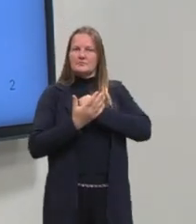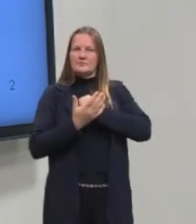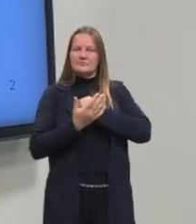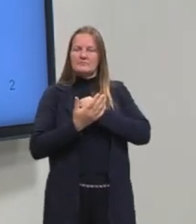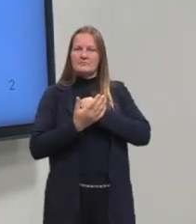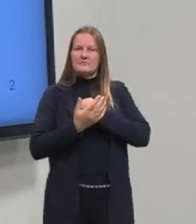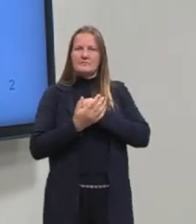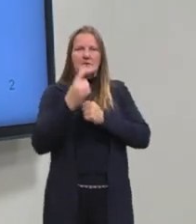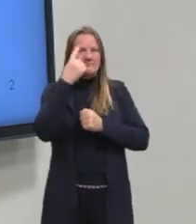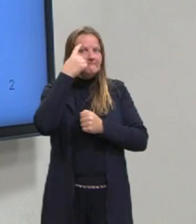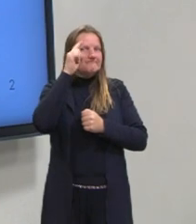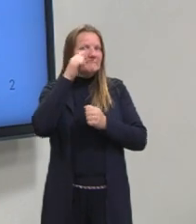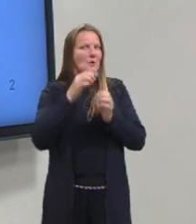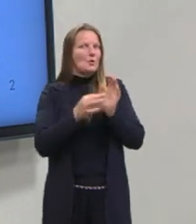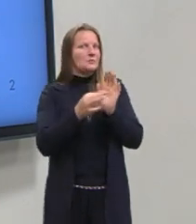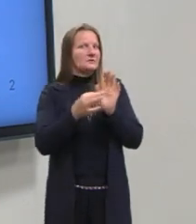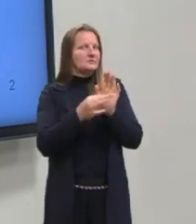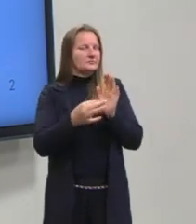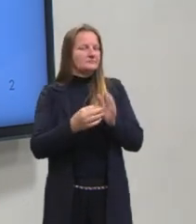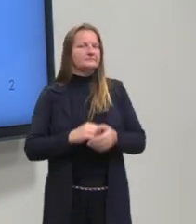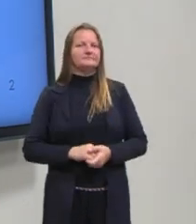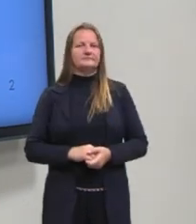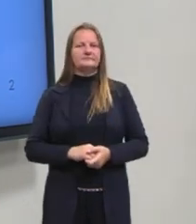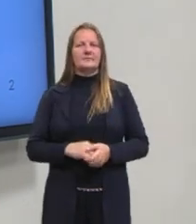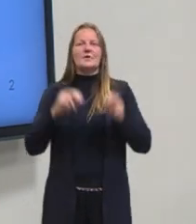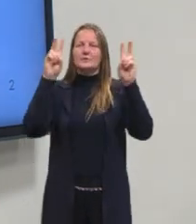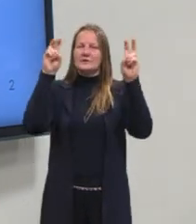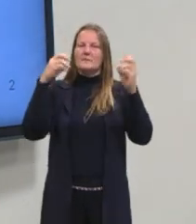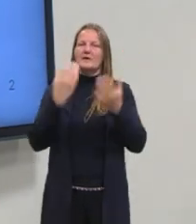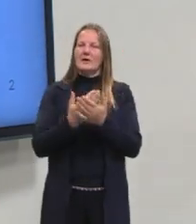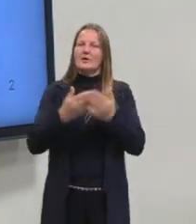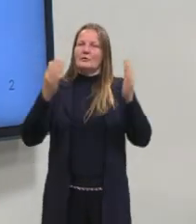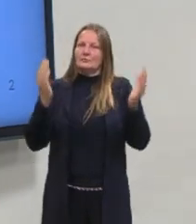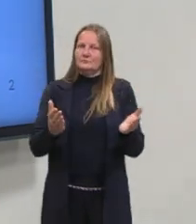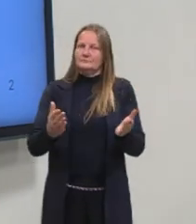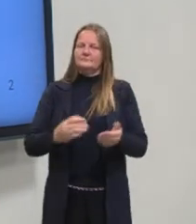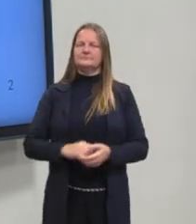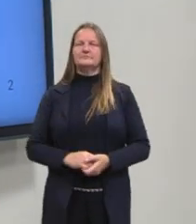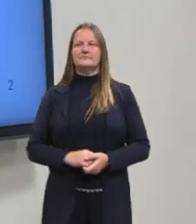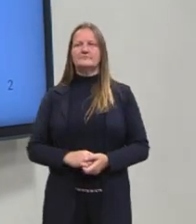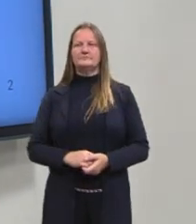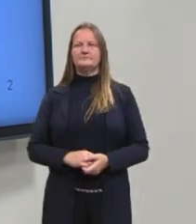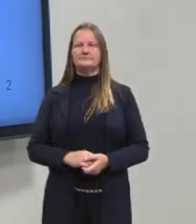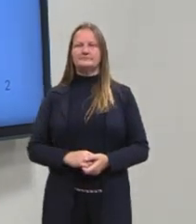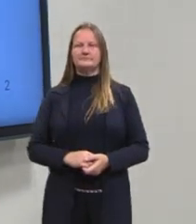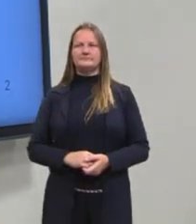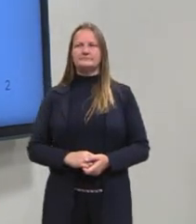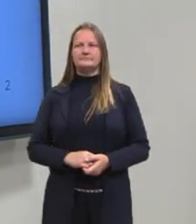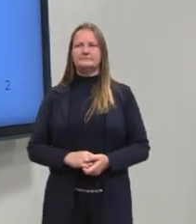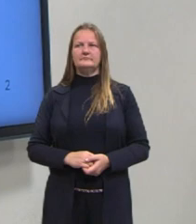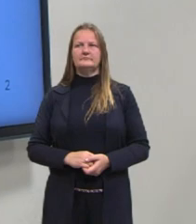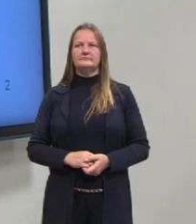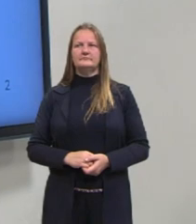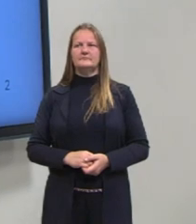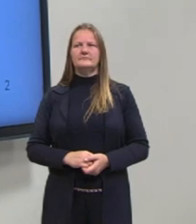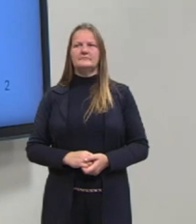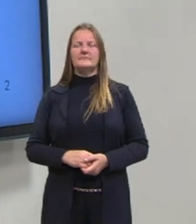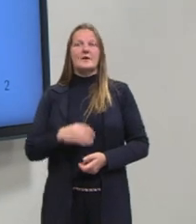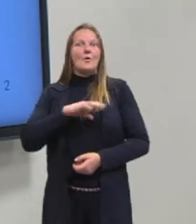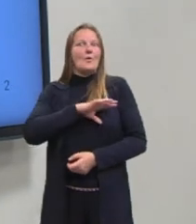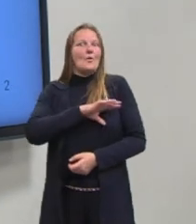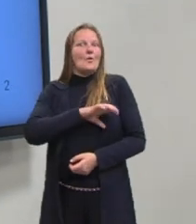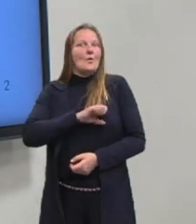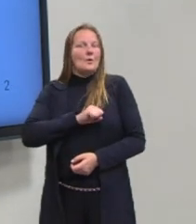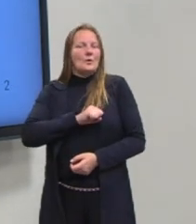uma determinada opinião? E é sobre isso, então, que a gente vai falar. Antes também, vocês sabem que eu adoro